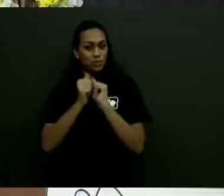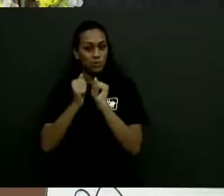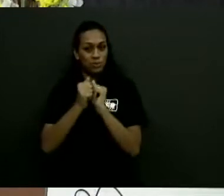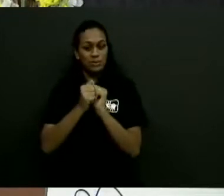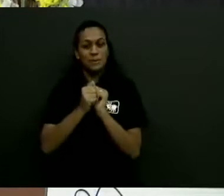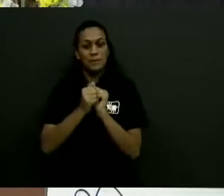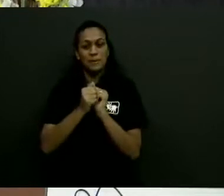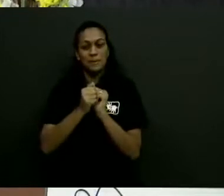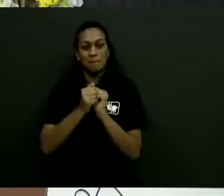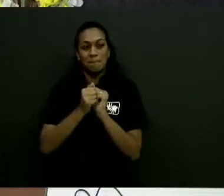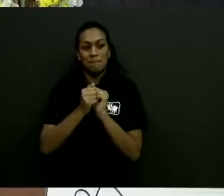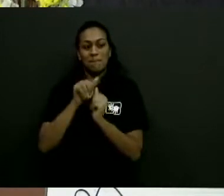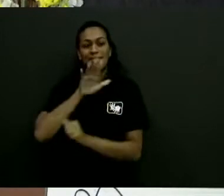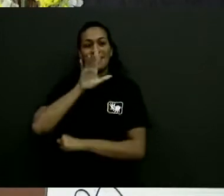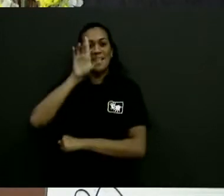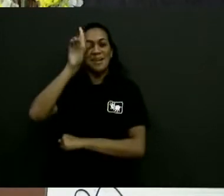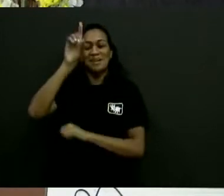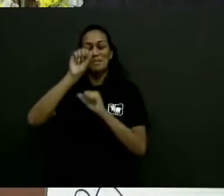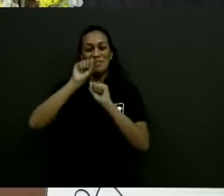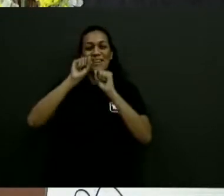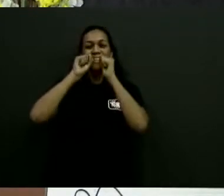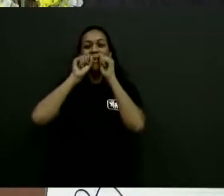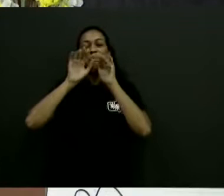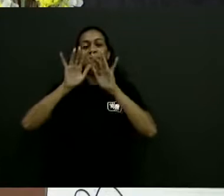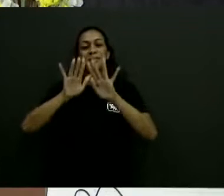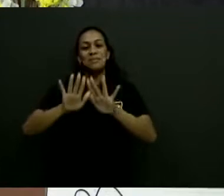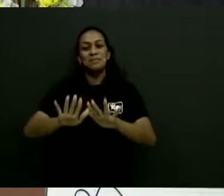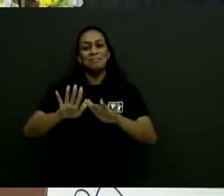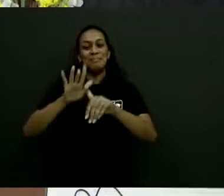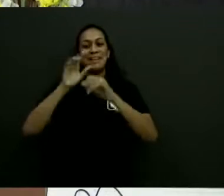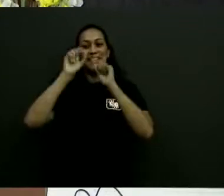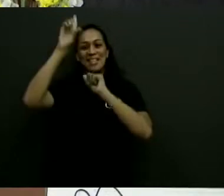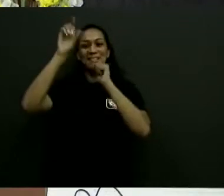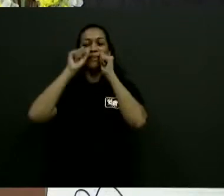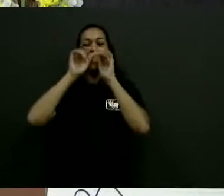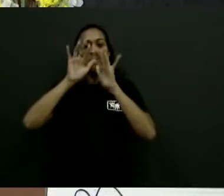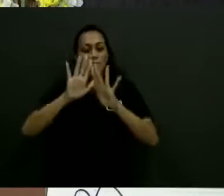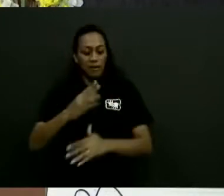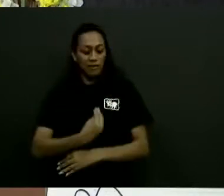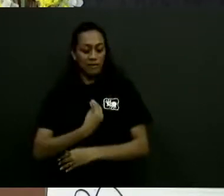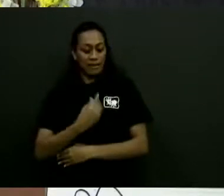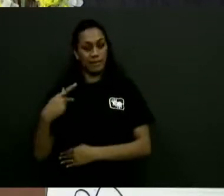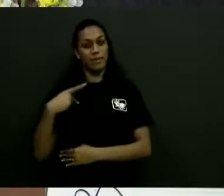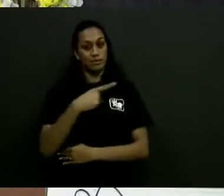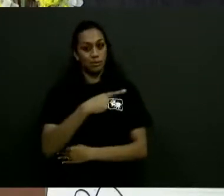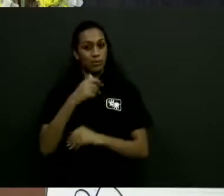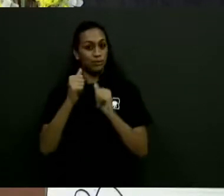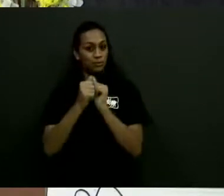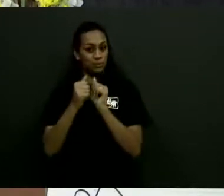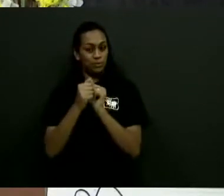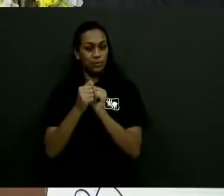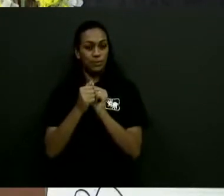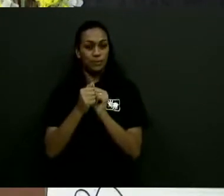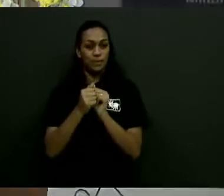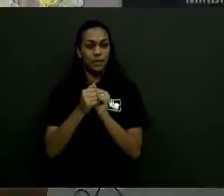de novo aí. Que Deus possa abençoar esse tempo. Deus abençoe cada um dos pastores que estão aí via Zoom,